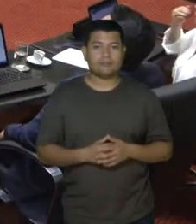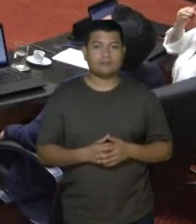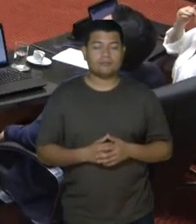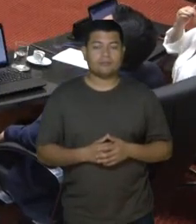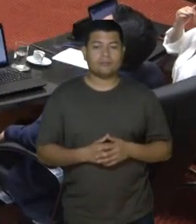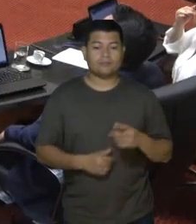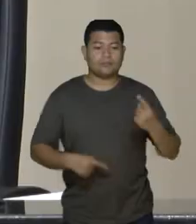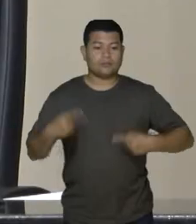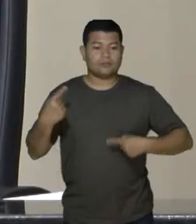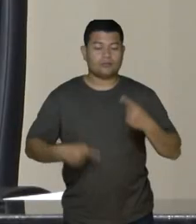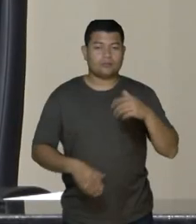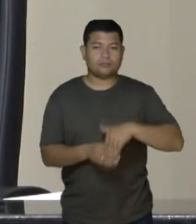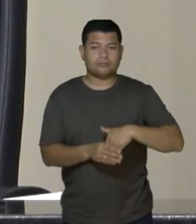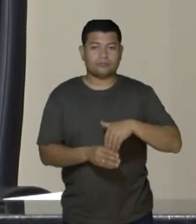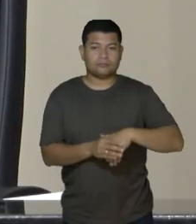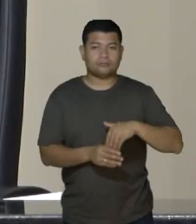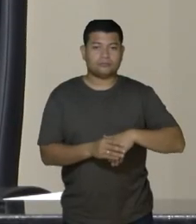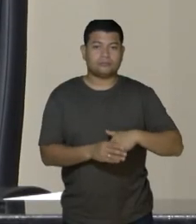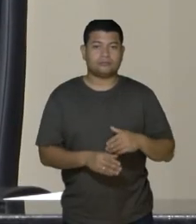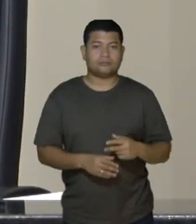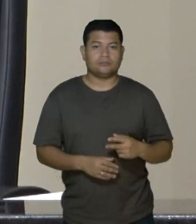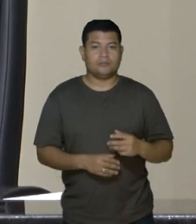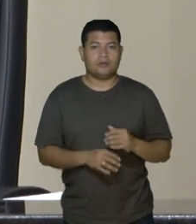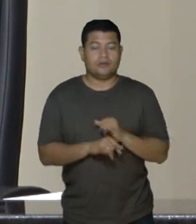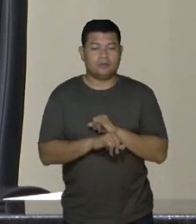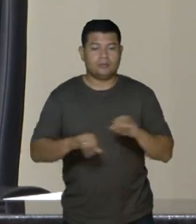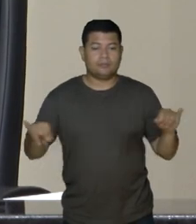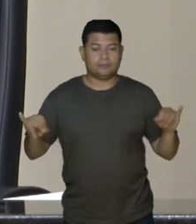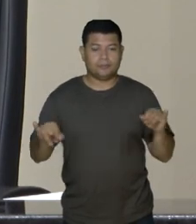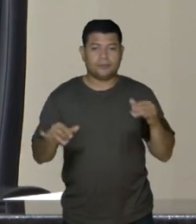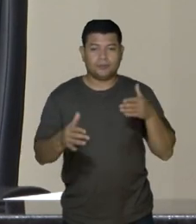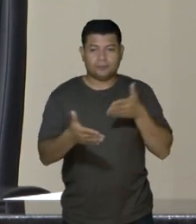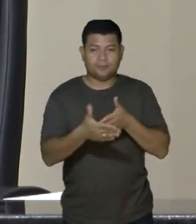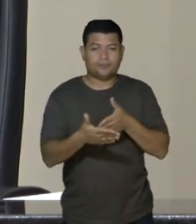Discussão e votação em turno único da mensagem de veto